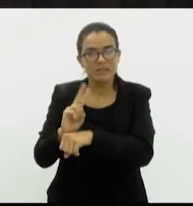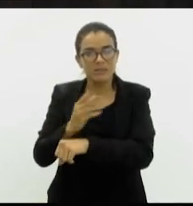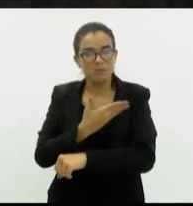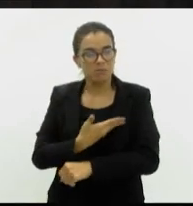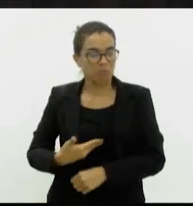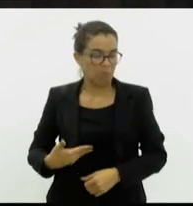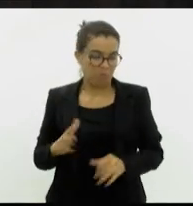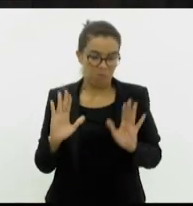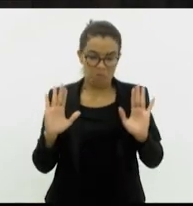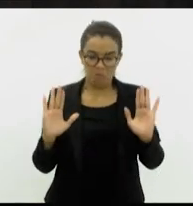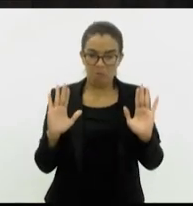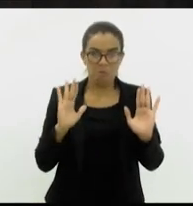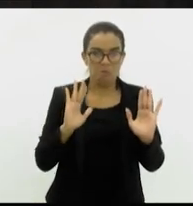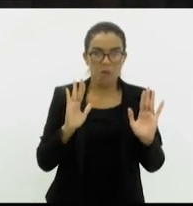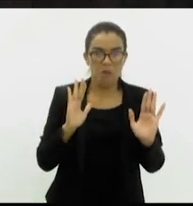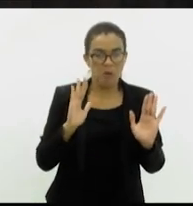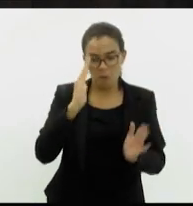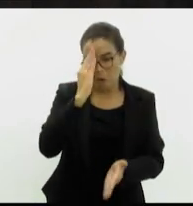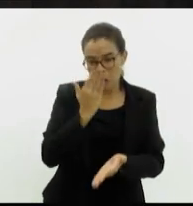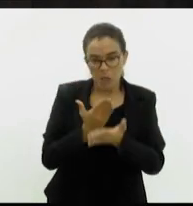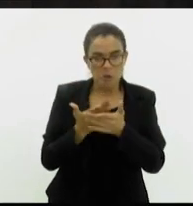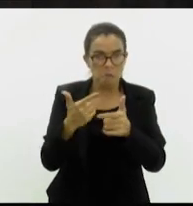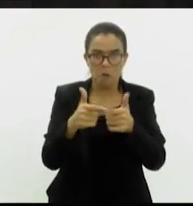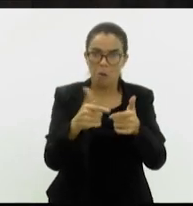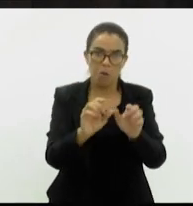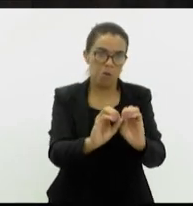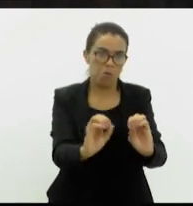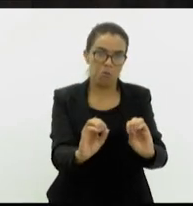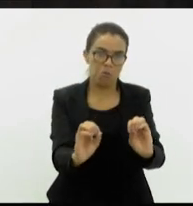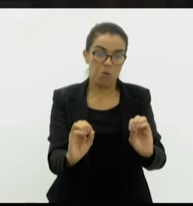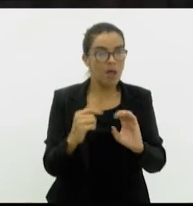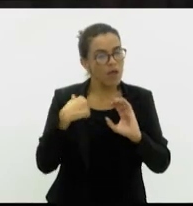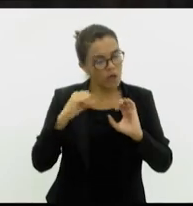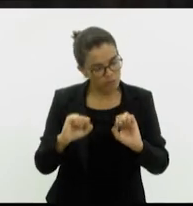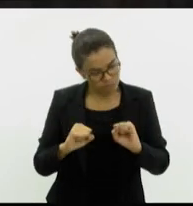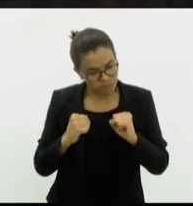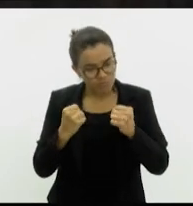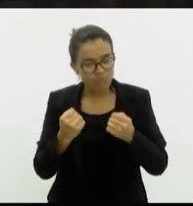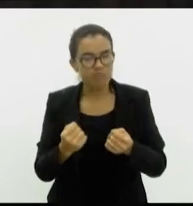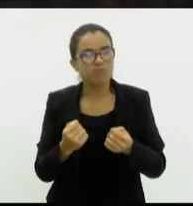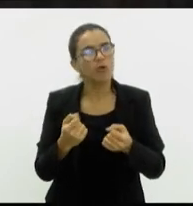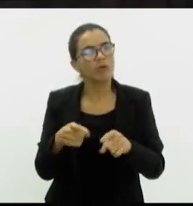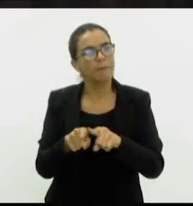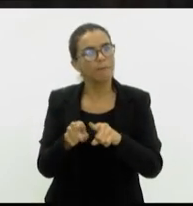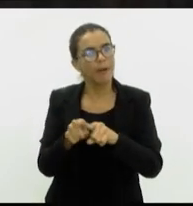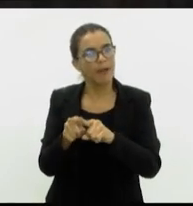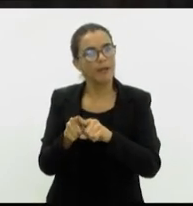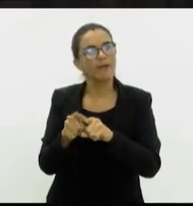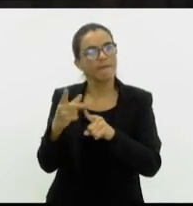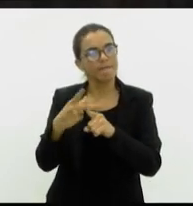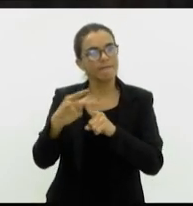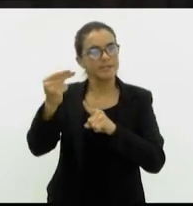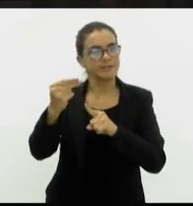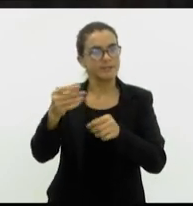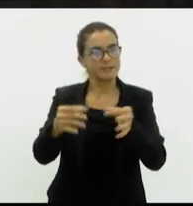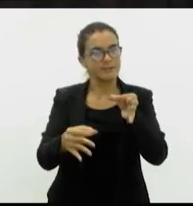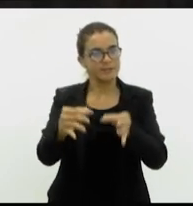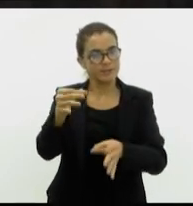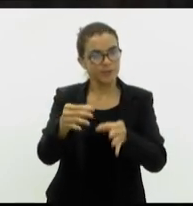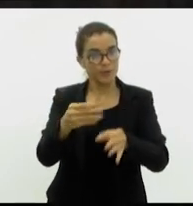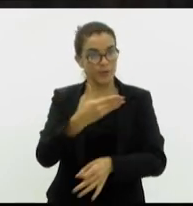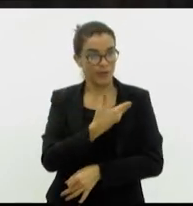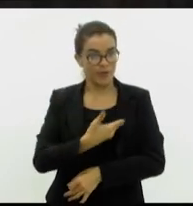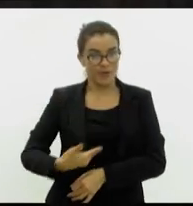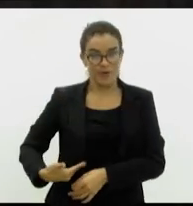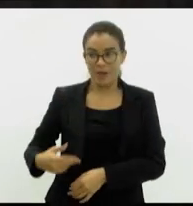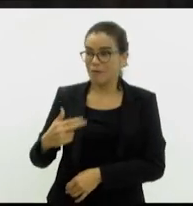problema nenhum eu pelo menos não criei a minha defesa sempre foi ganhei na Justiça né que o governador